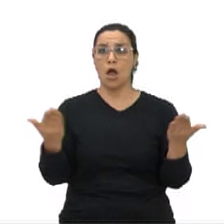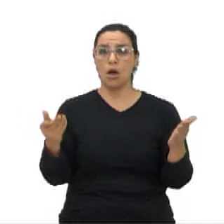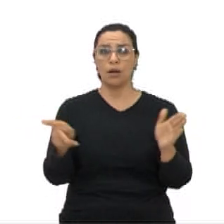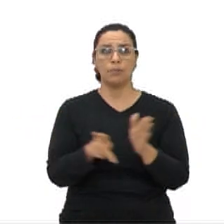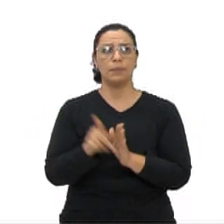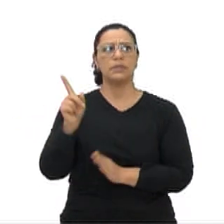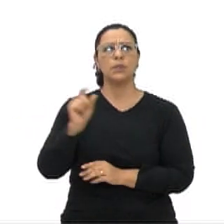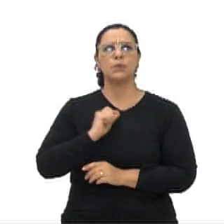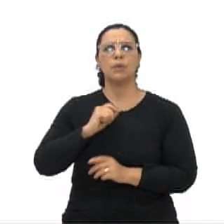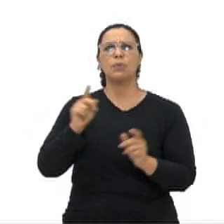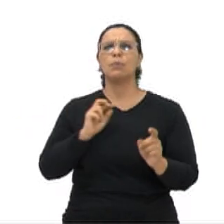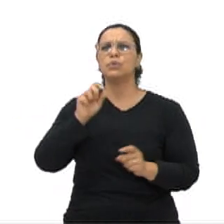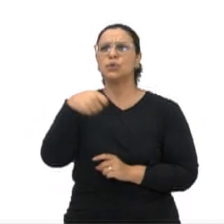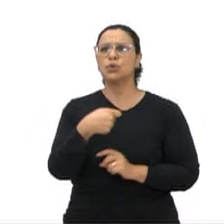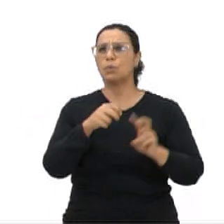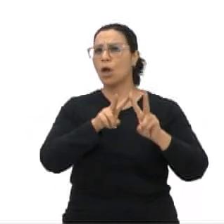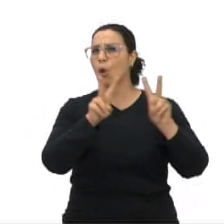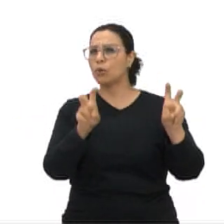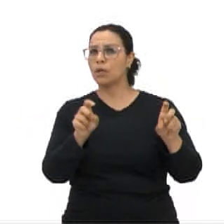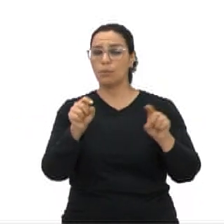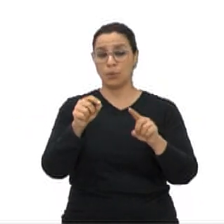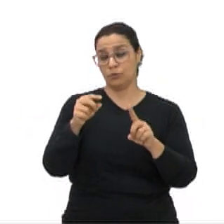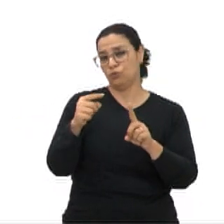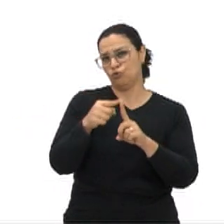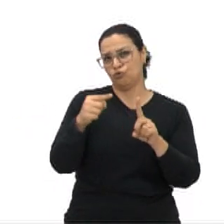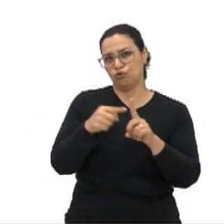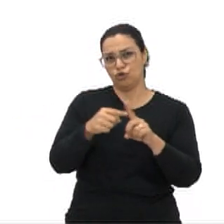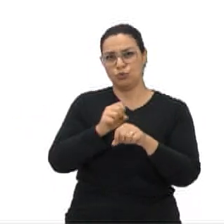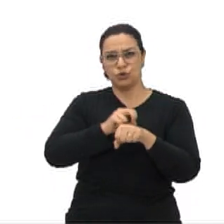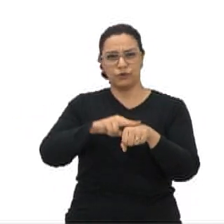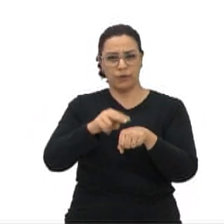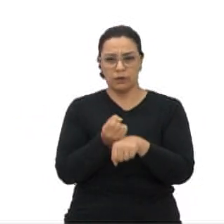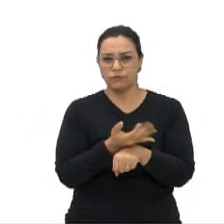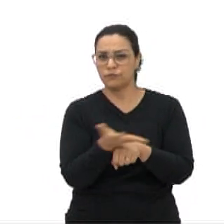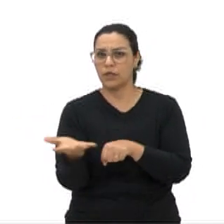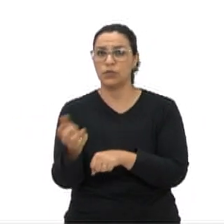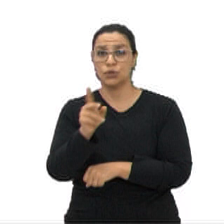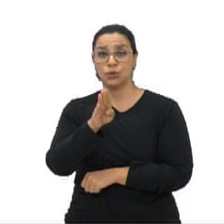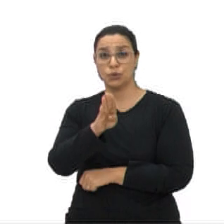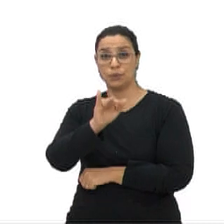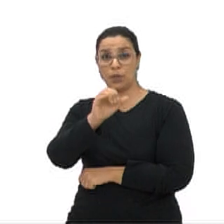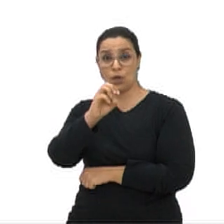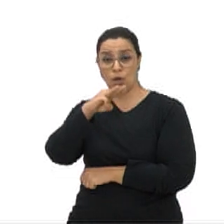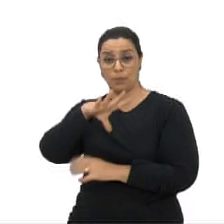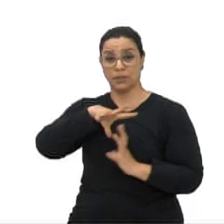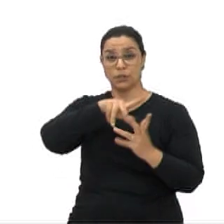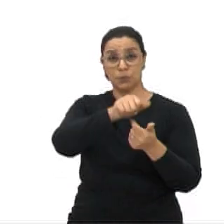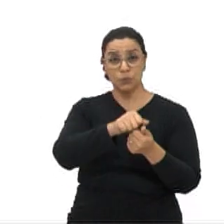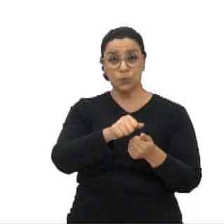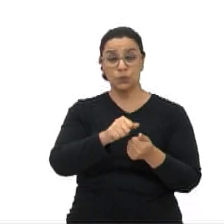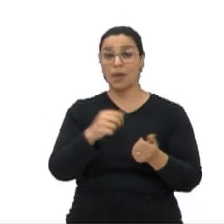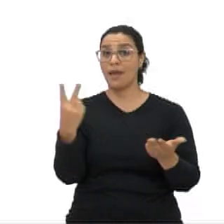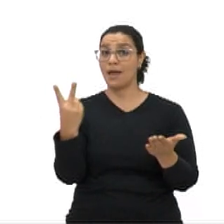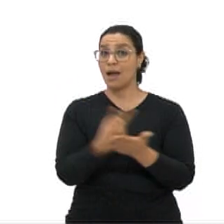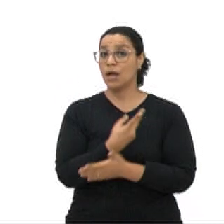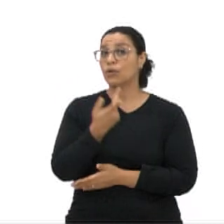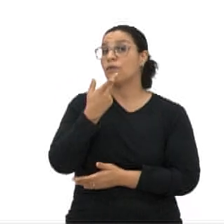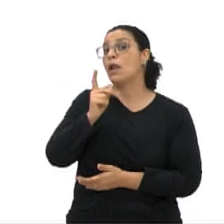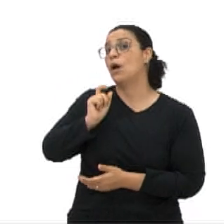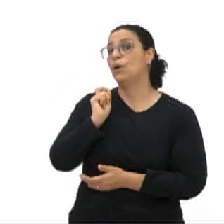Acompanhe ali, ó. Com relação ao tipo de vegetação dos principais biomas mundiais, é incorreto afirmar